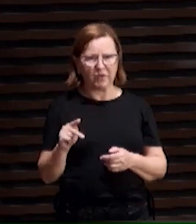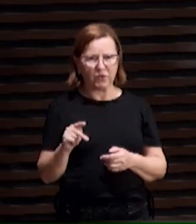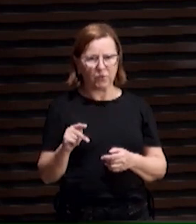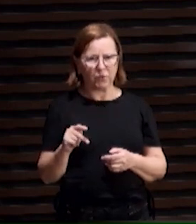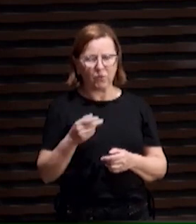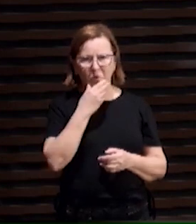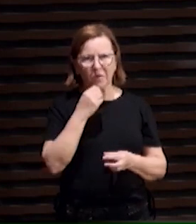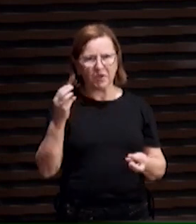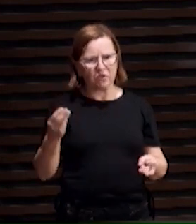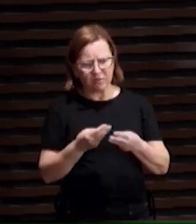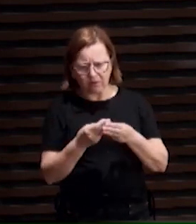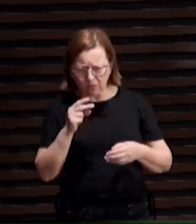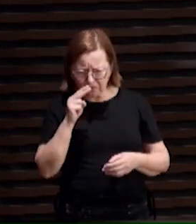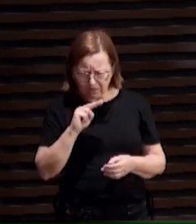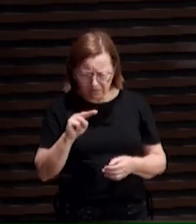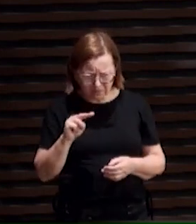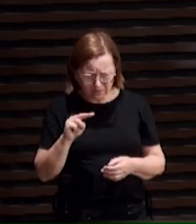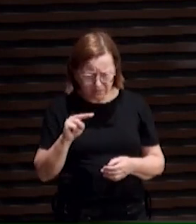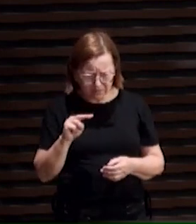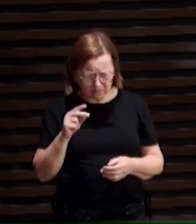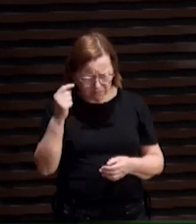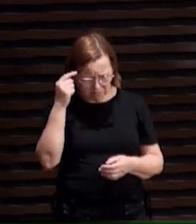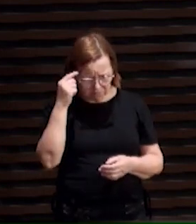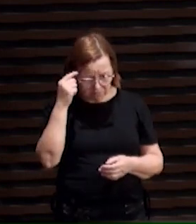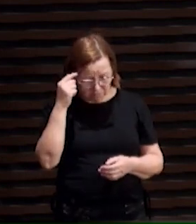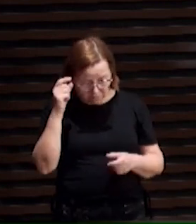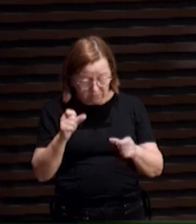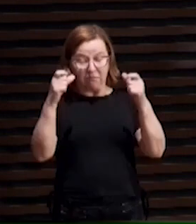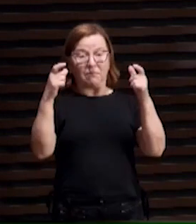judeu, olhou aquilo e teve um insight.